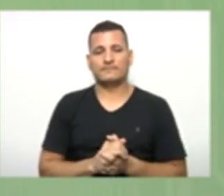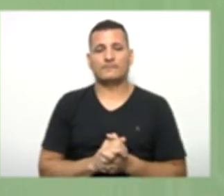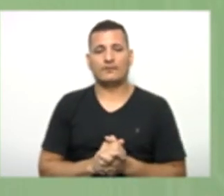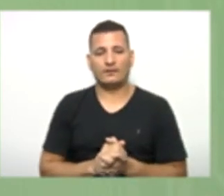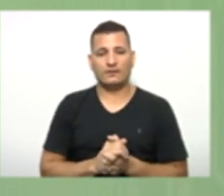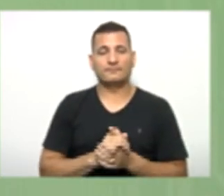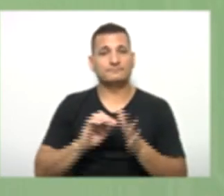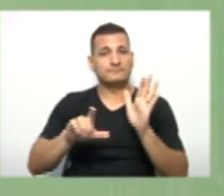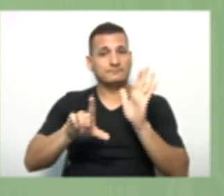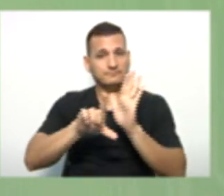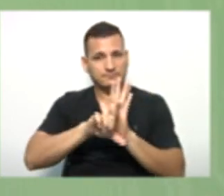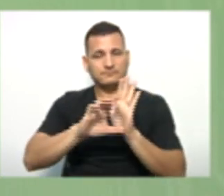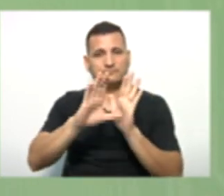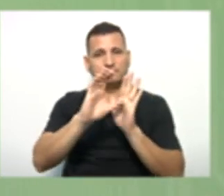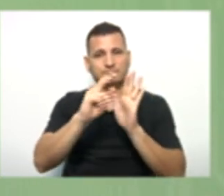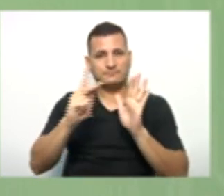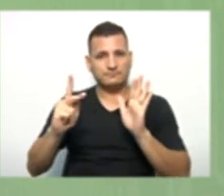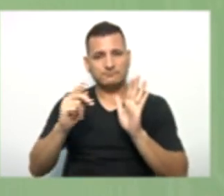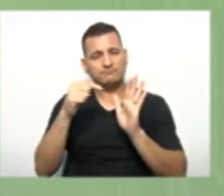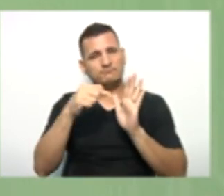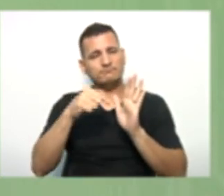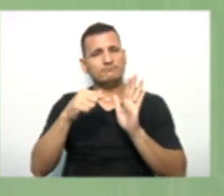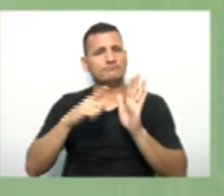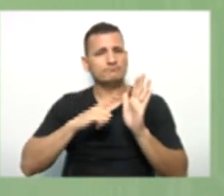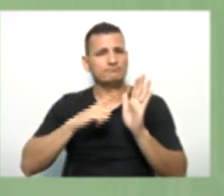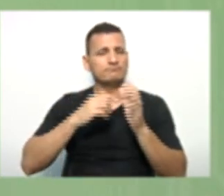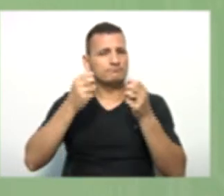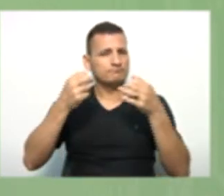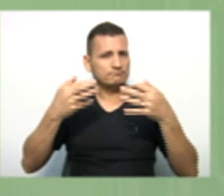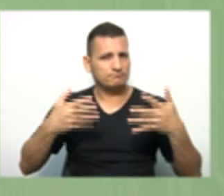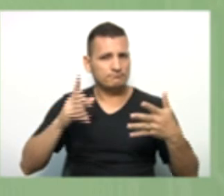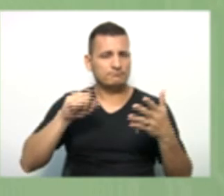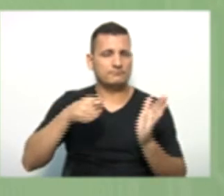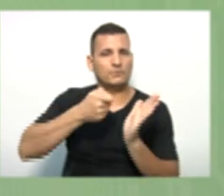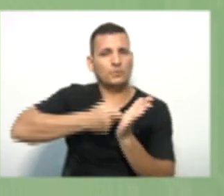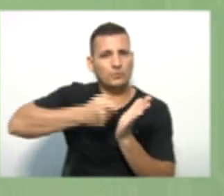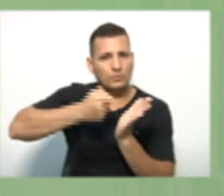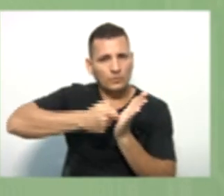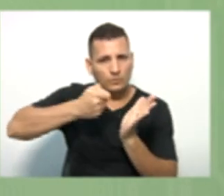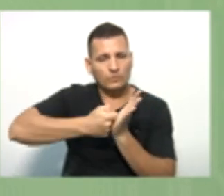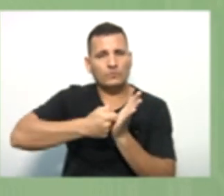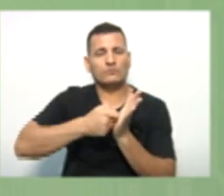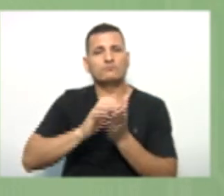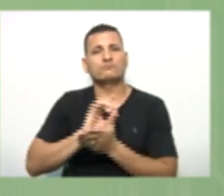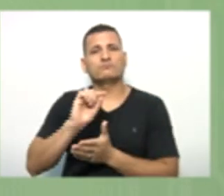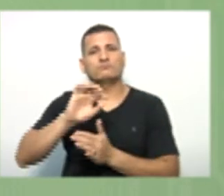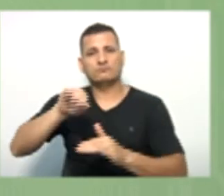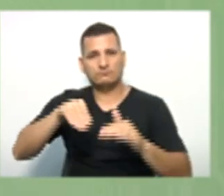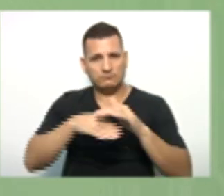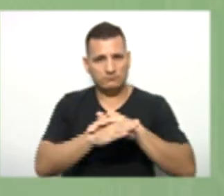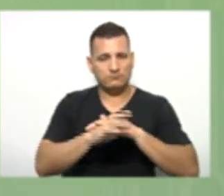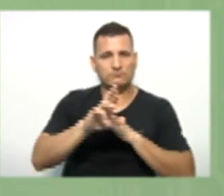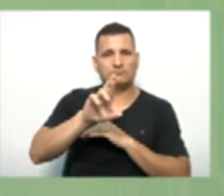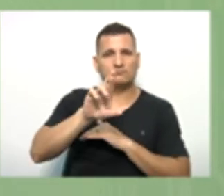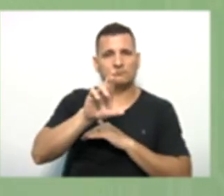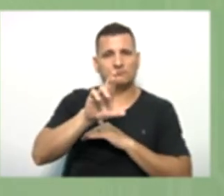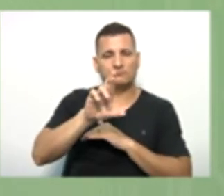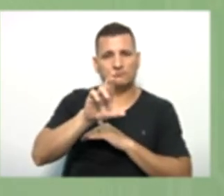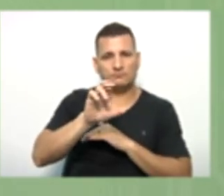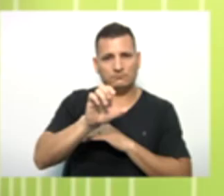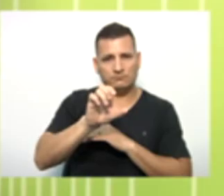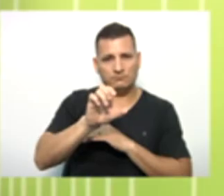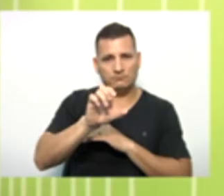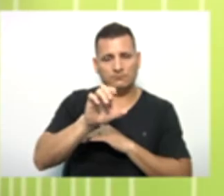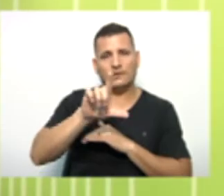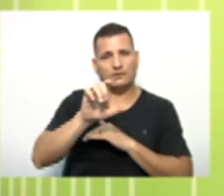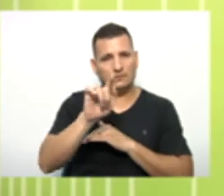a lei do cooperativismo, ela diz que são obrigatórias, né, constituir a reserva legal e a RATS.